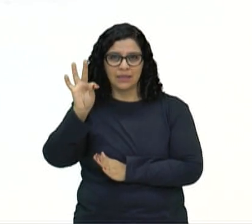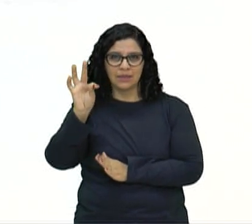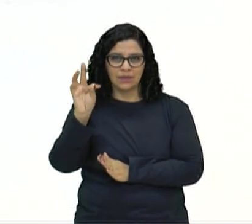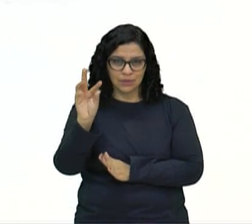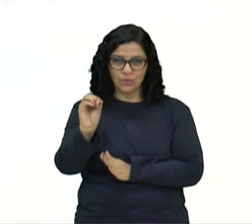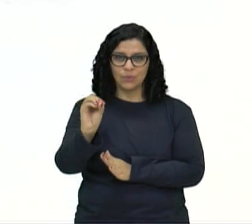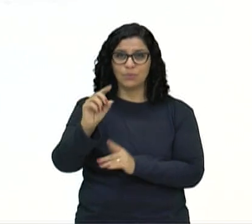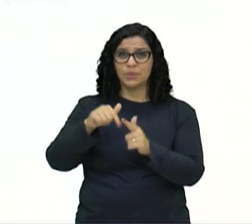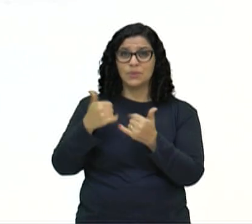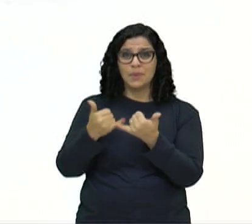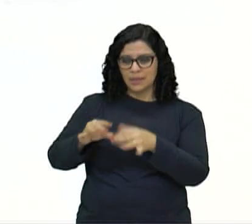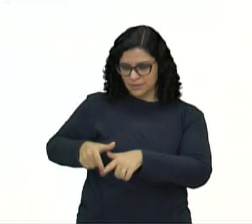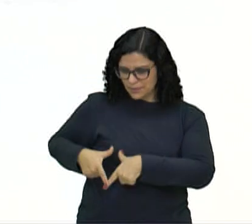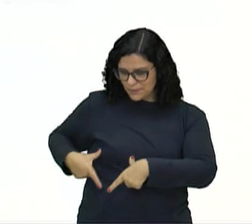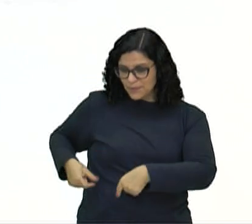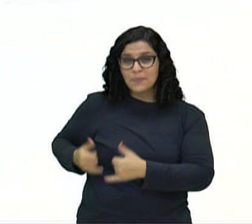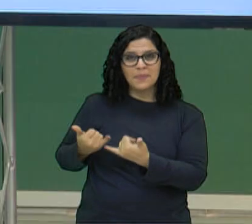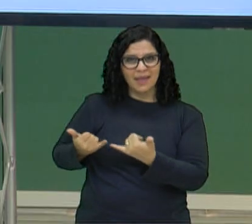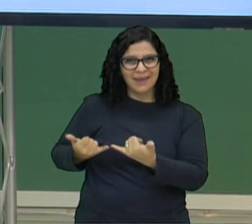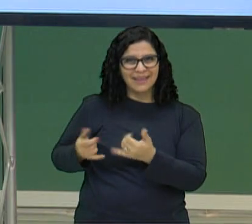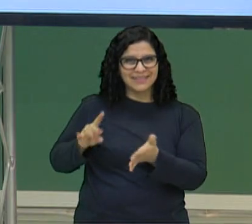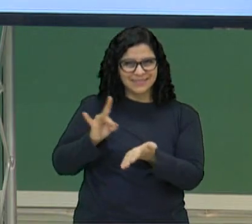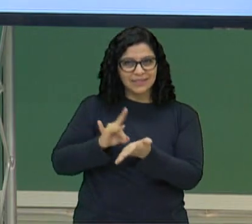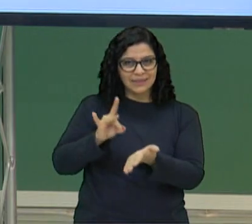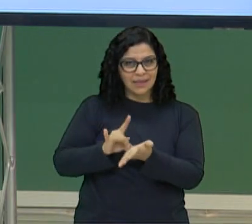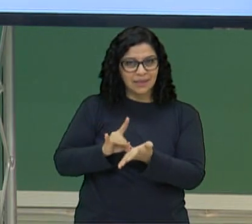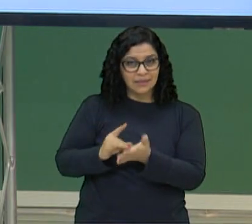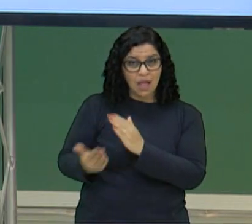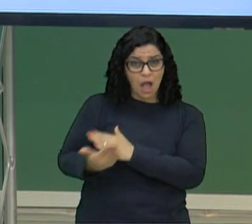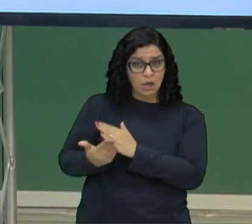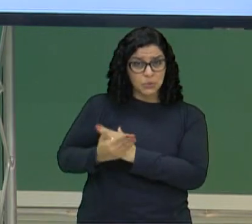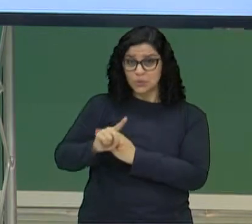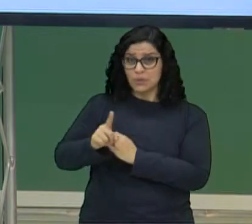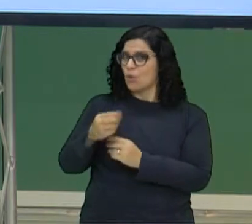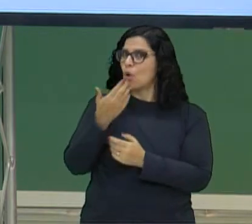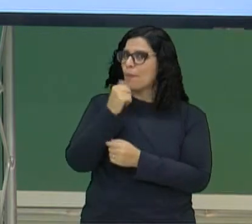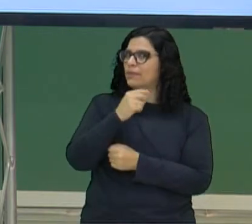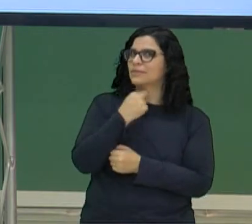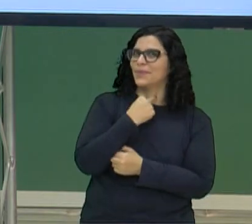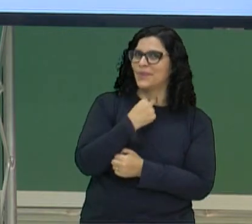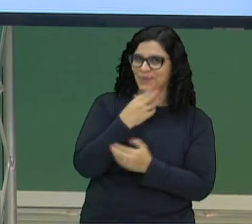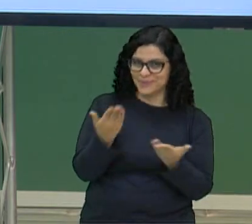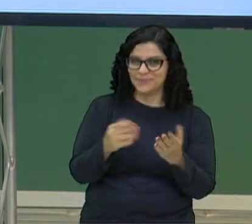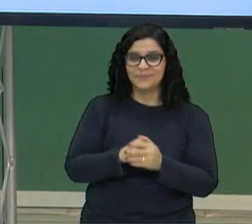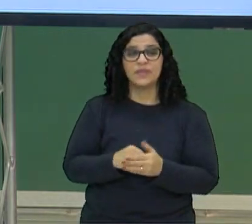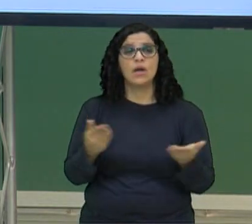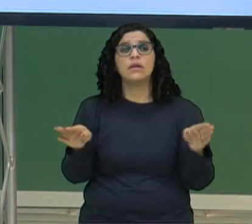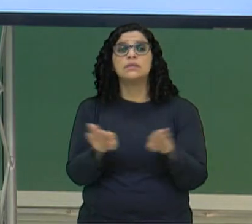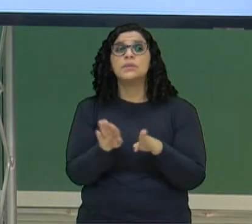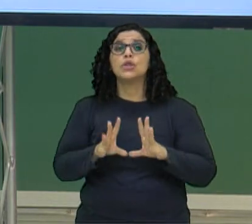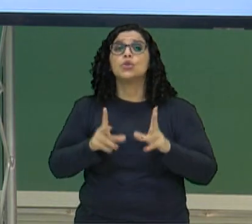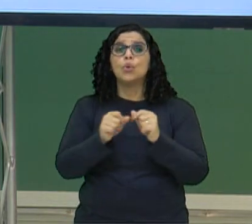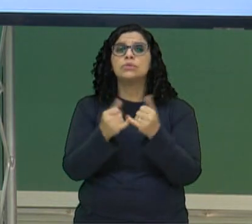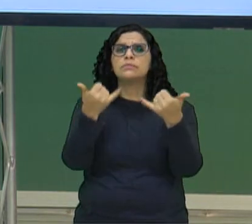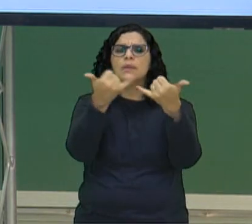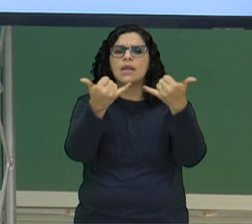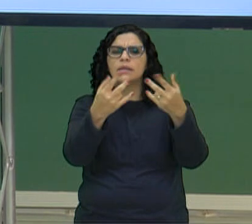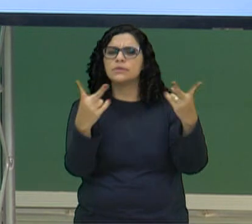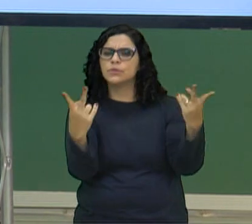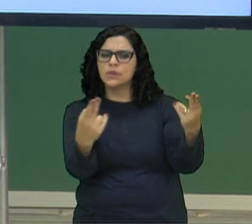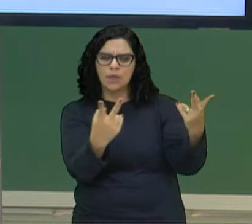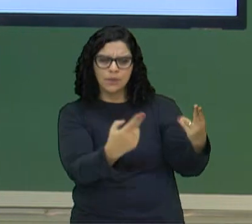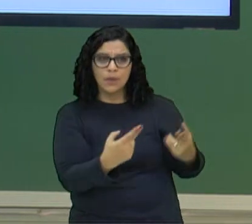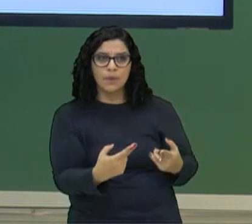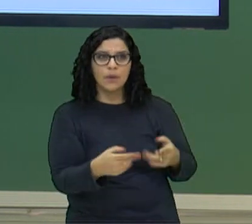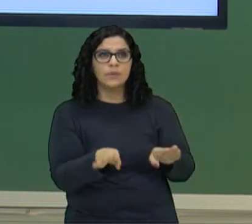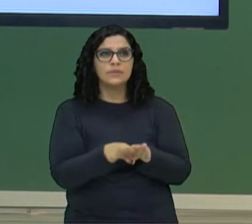de fígado. Mas não que elas sejam fígado ou façam bem para o fígado, pelo contrário, não se deve comê-las. E o que, que todos eles têm em comum?